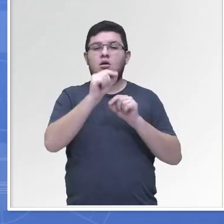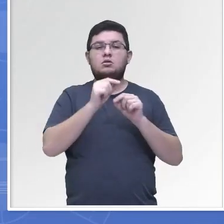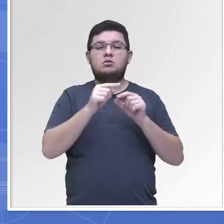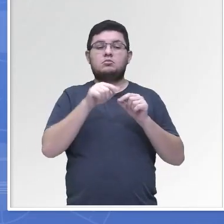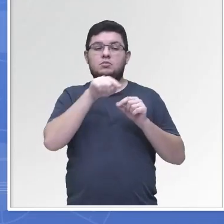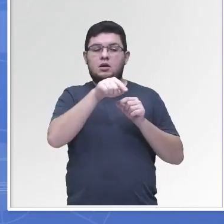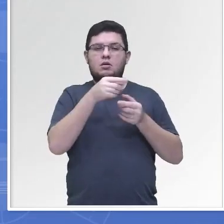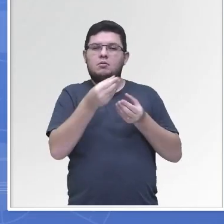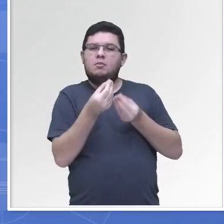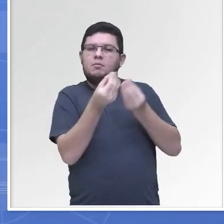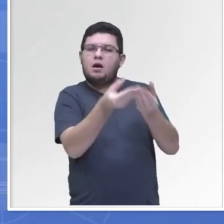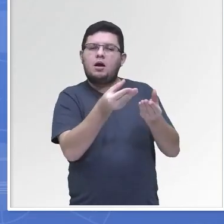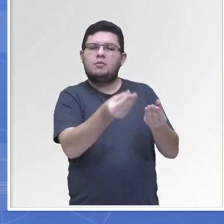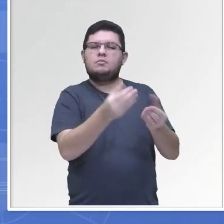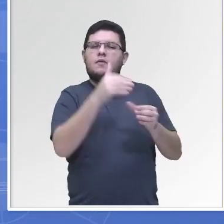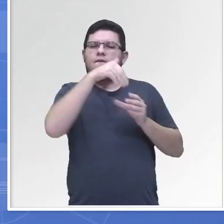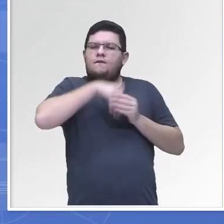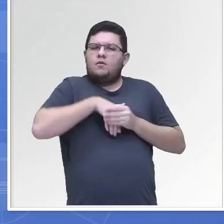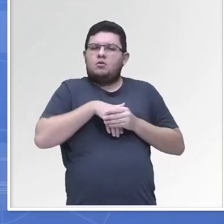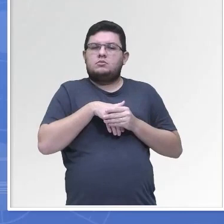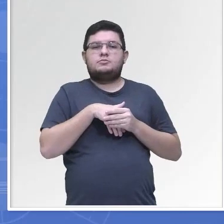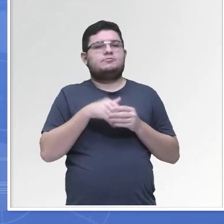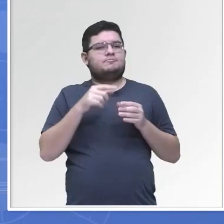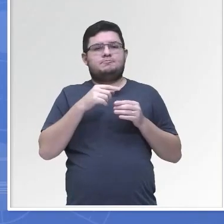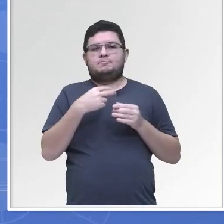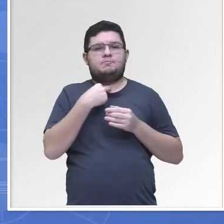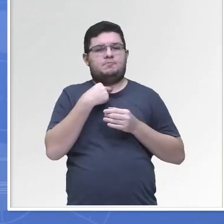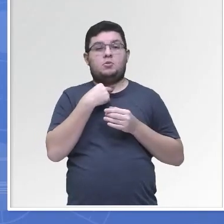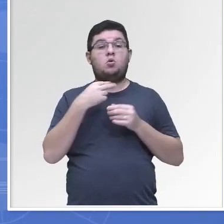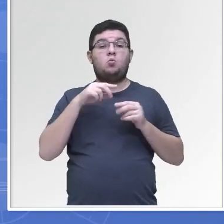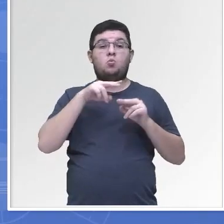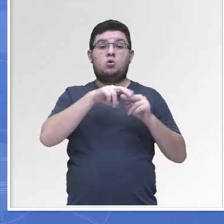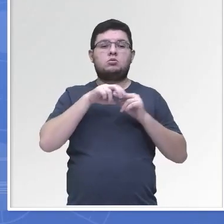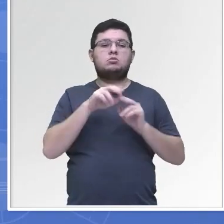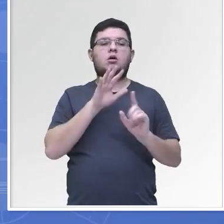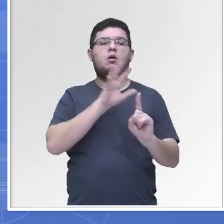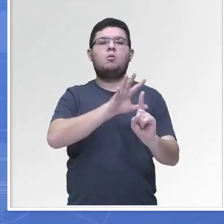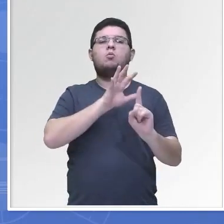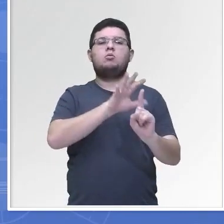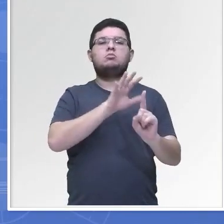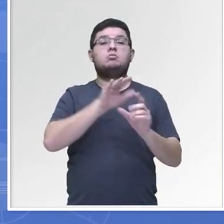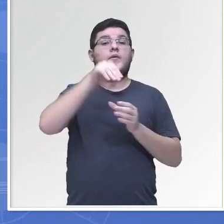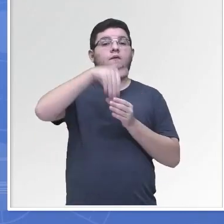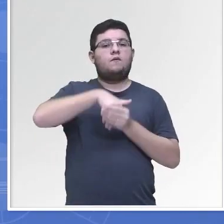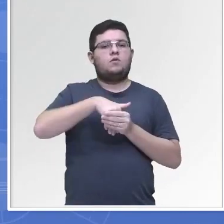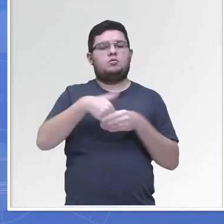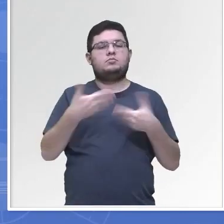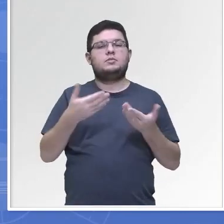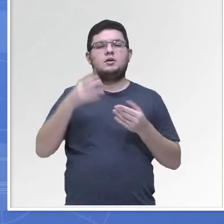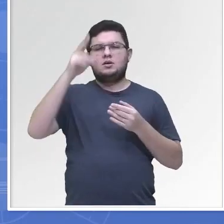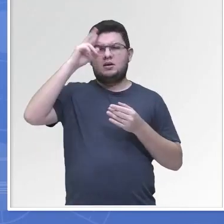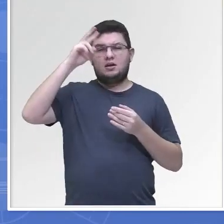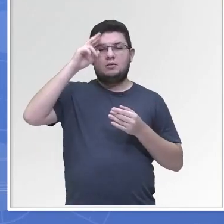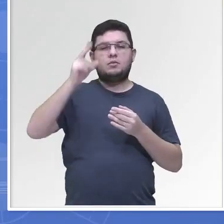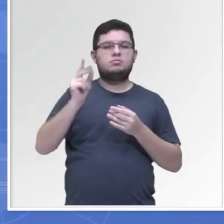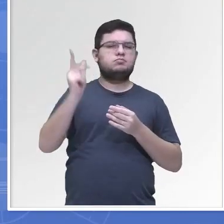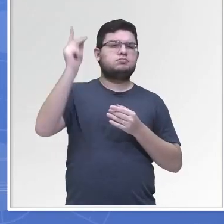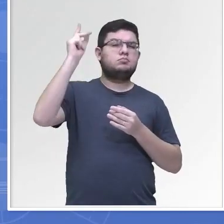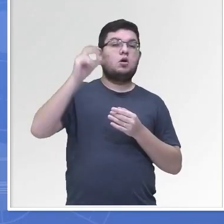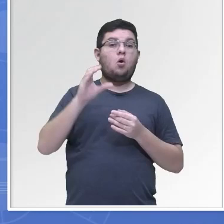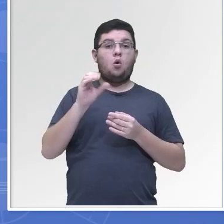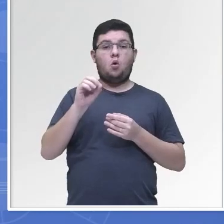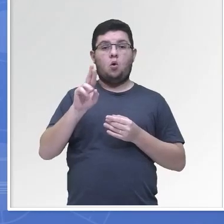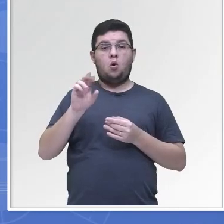acontecer. Não é verdade? Porque você está tentando induzir o voto daquela pessoa. O coronel, lá no início do século, ele